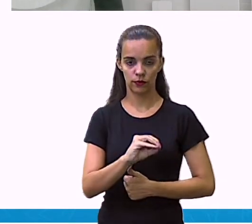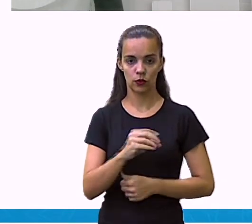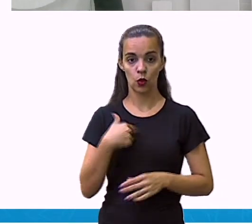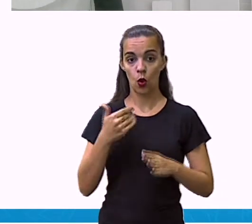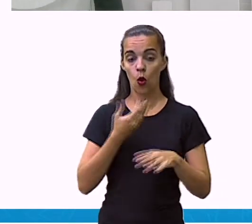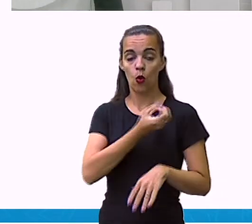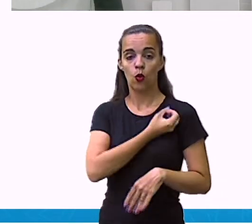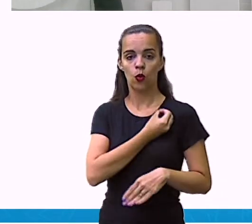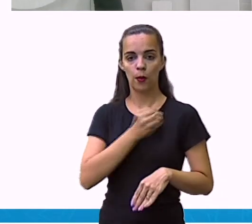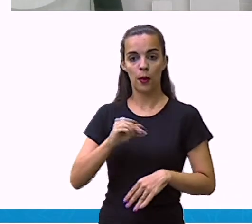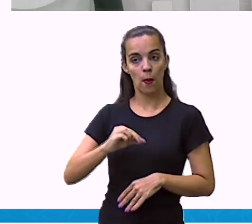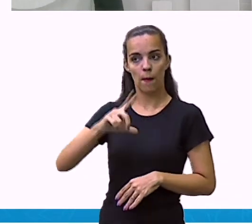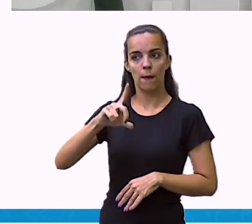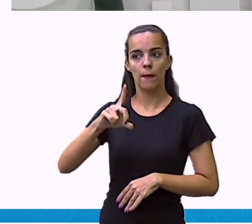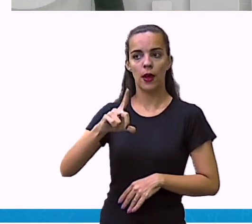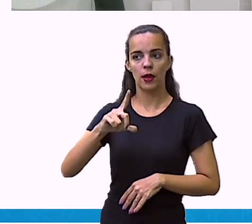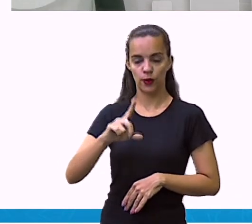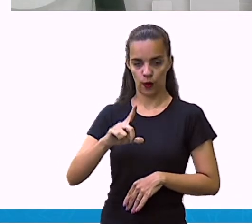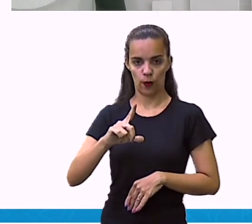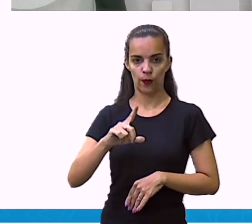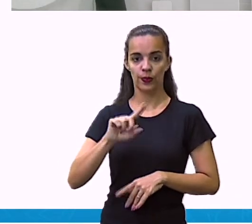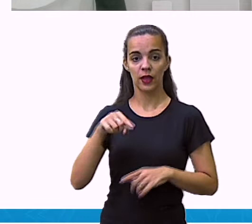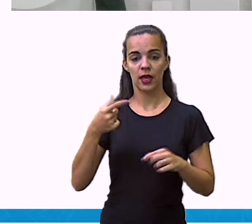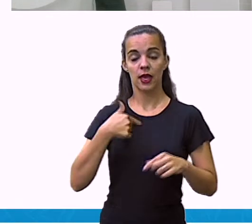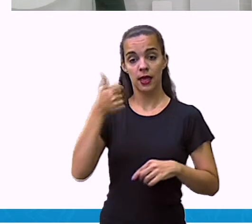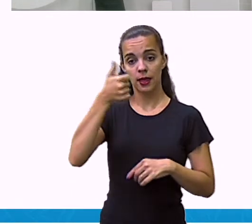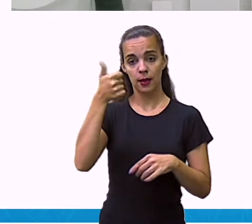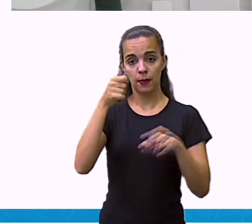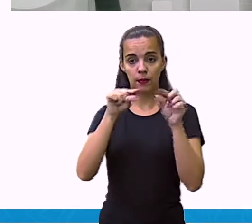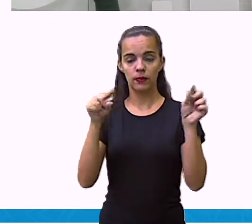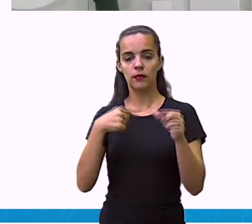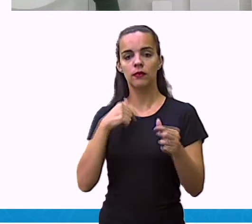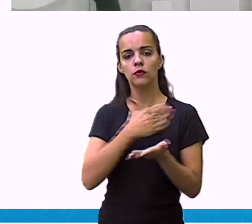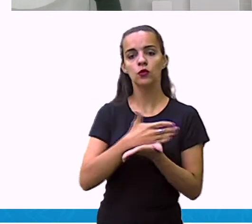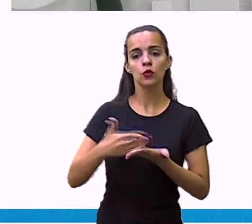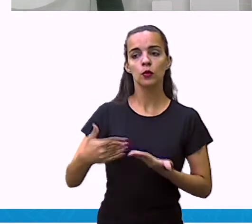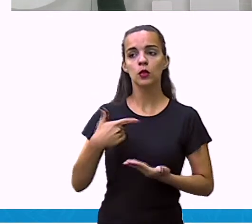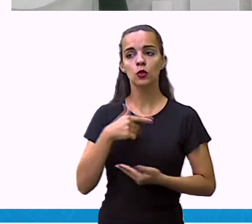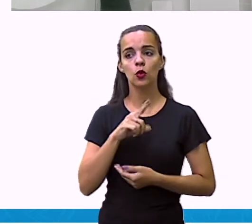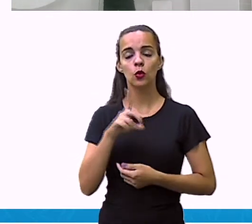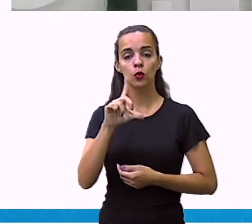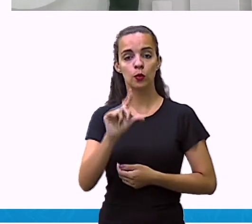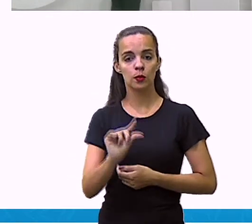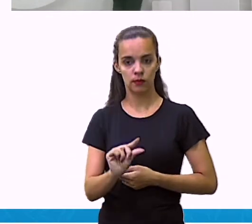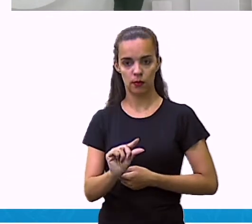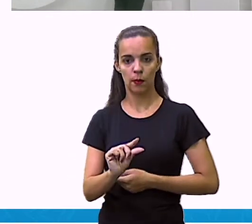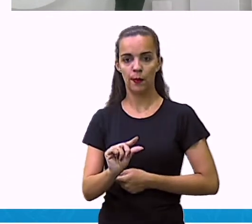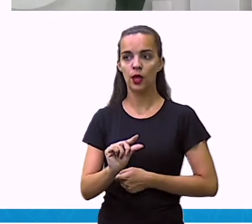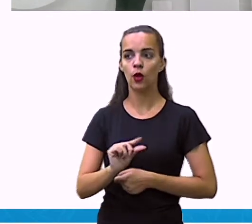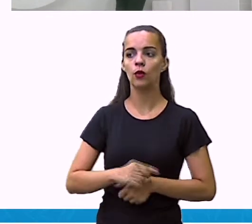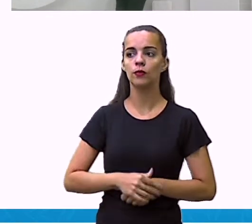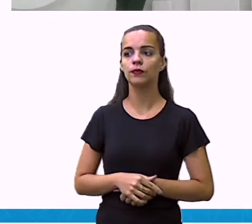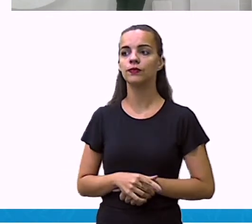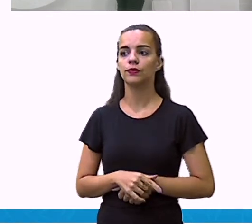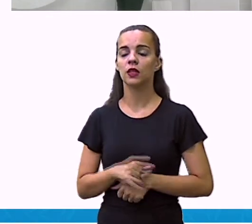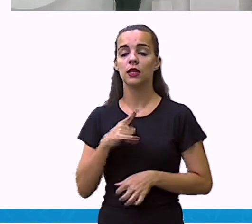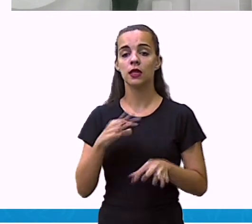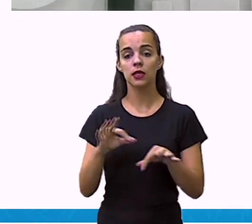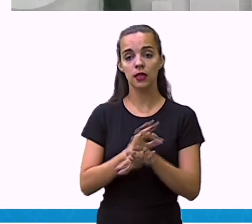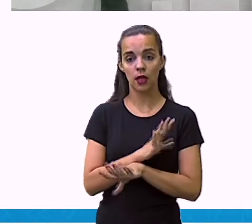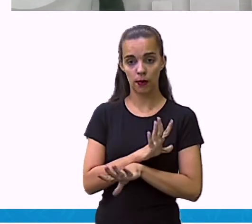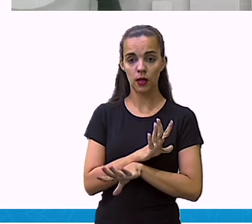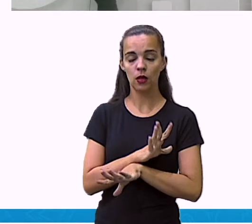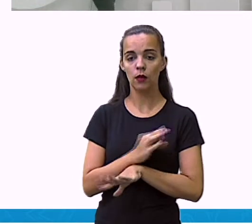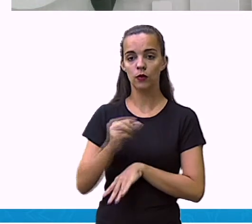maior. Perceba, aqui na primeira linha eu comecei com um número menor e terminei com um número